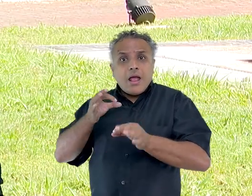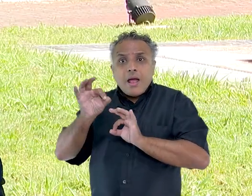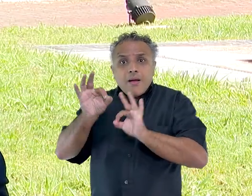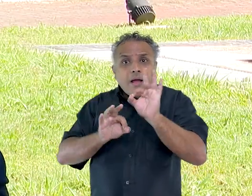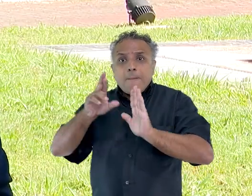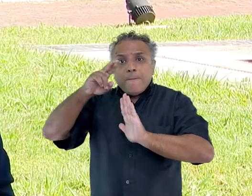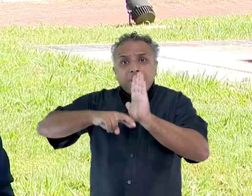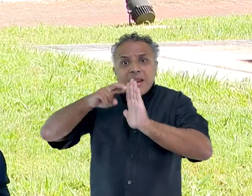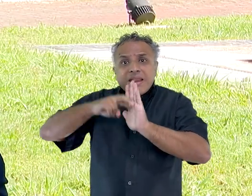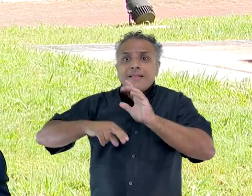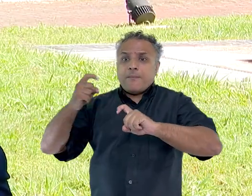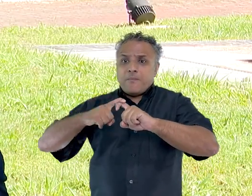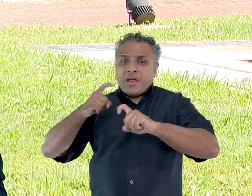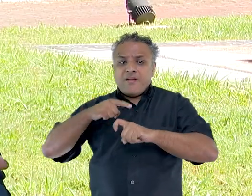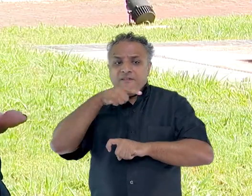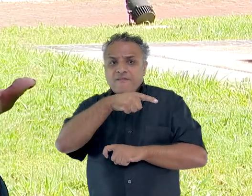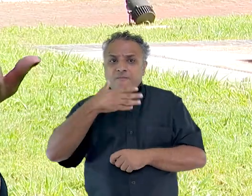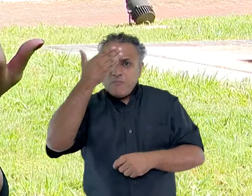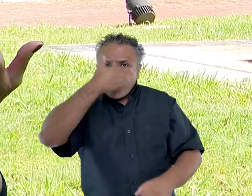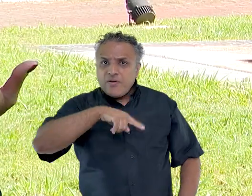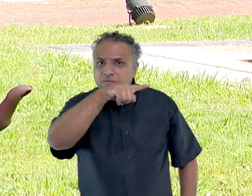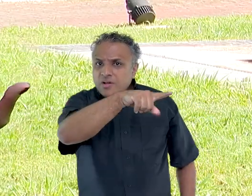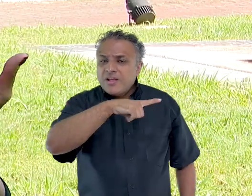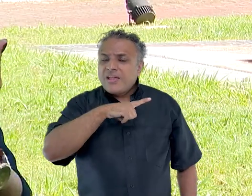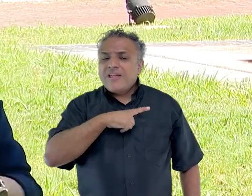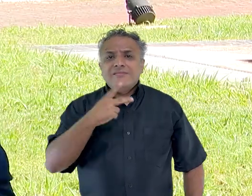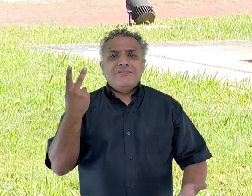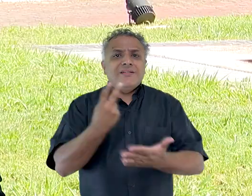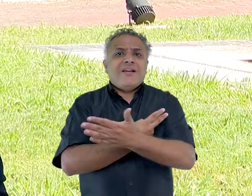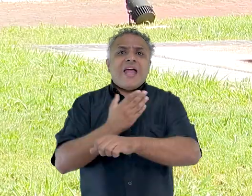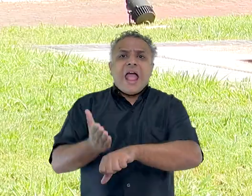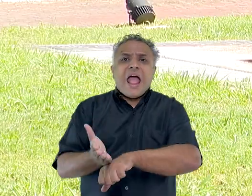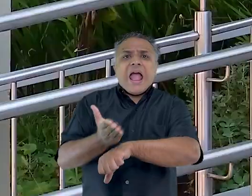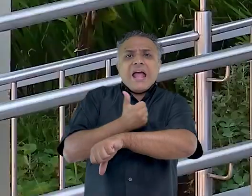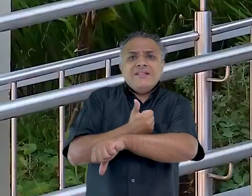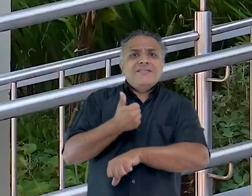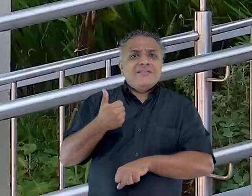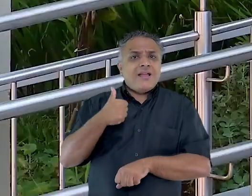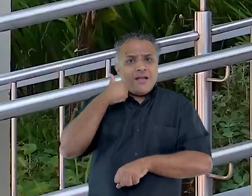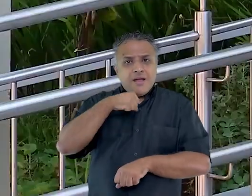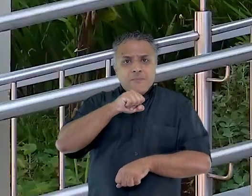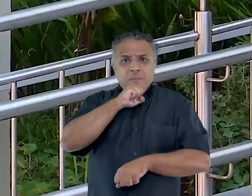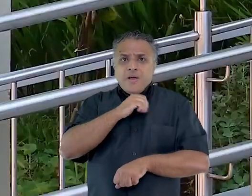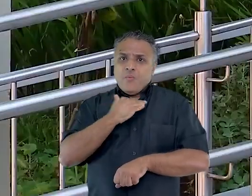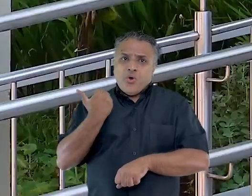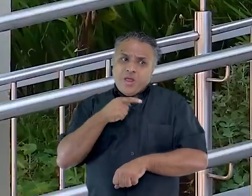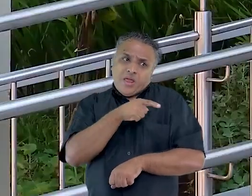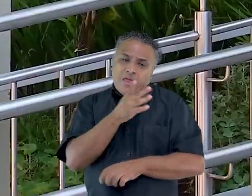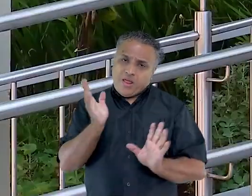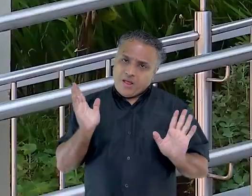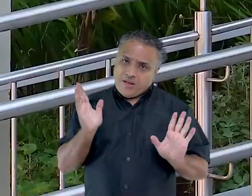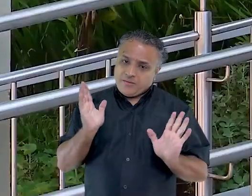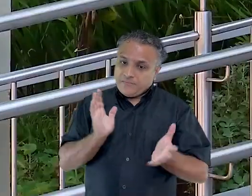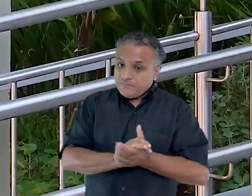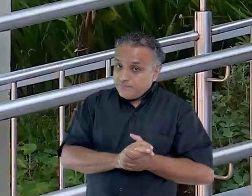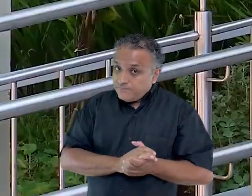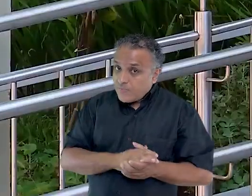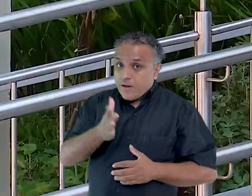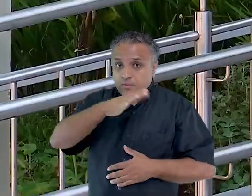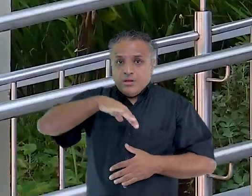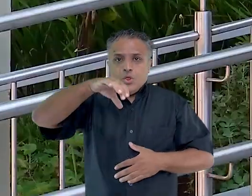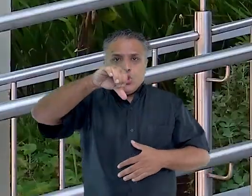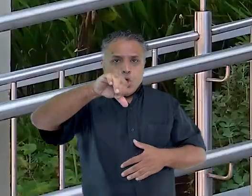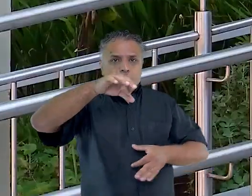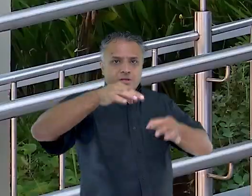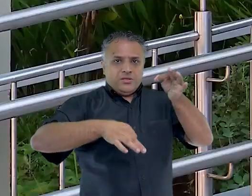não comprovou que a filha já seria inválida antes da morte da mãe. No entanto, a 9ª turma aqui do Tribunal